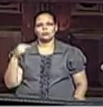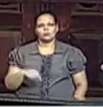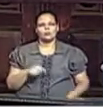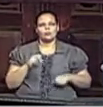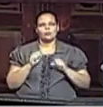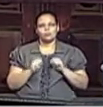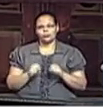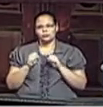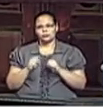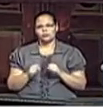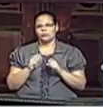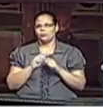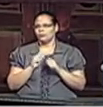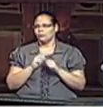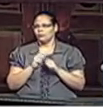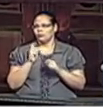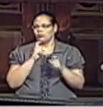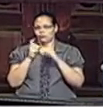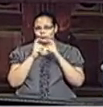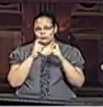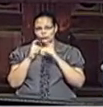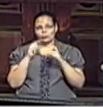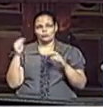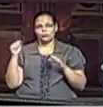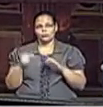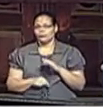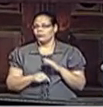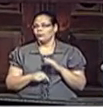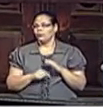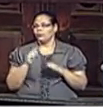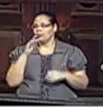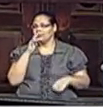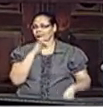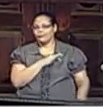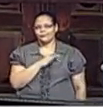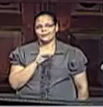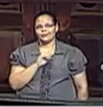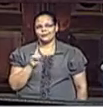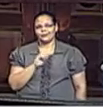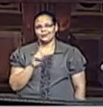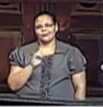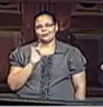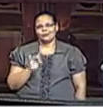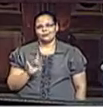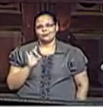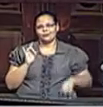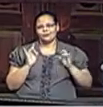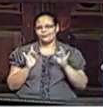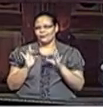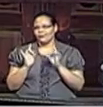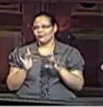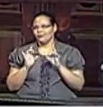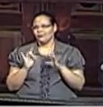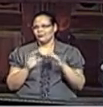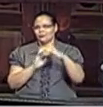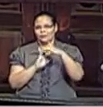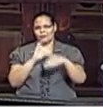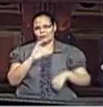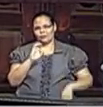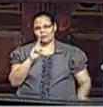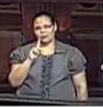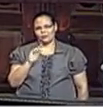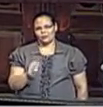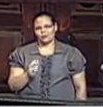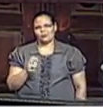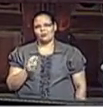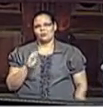poder fazer uma discussão profunda sobre o que significa não apenas a venda da SEDAI e em que condições